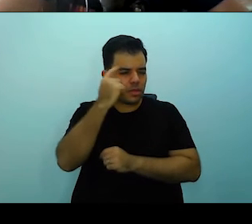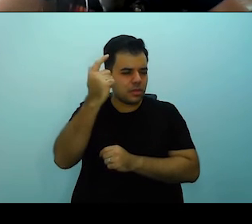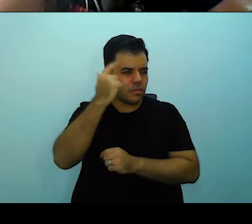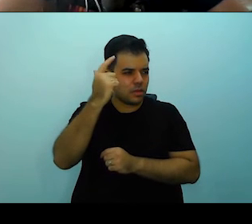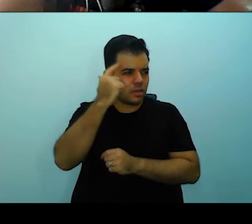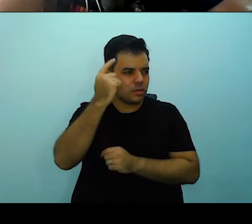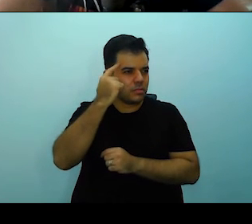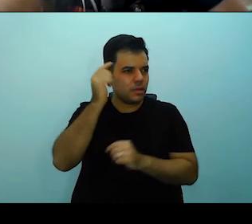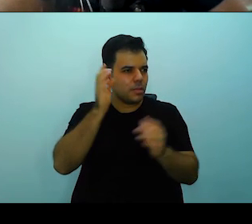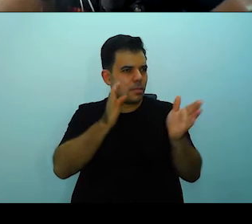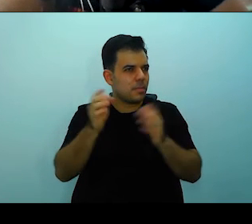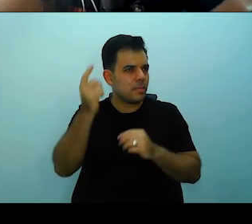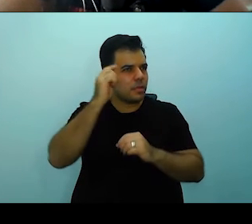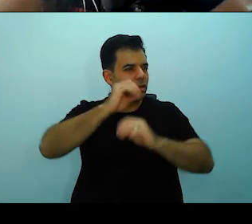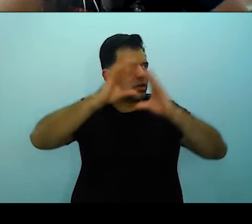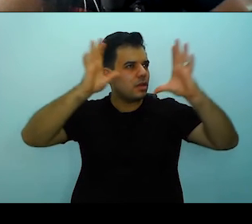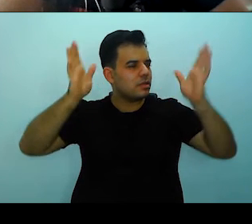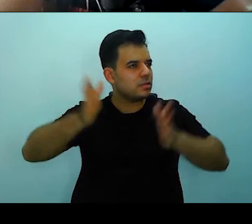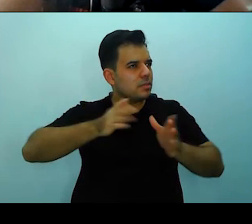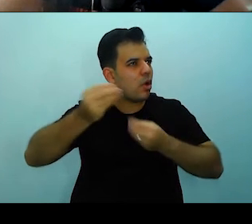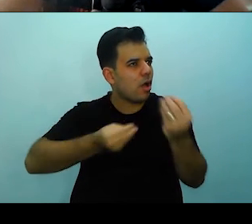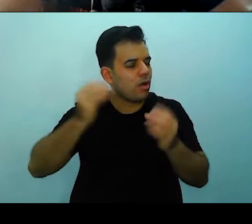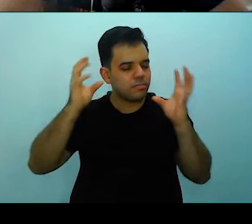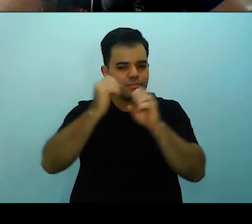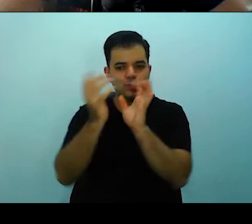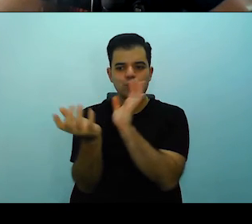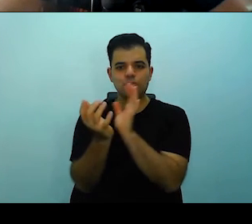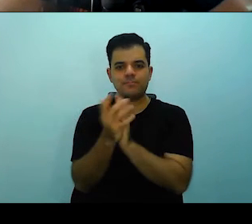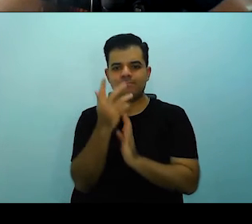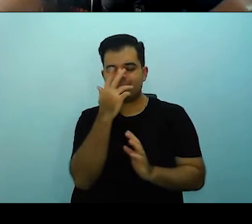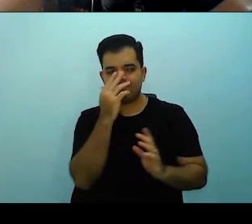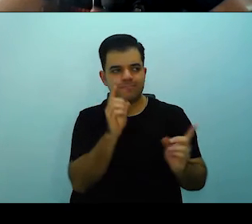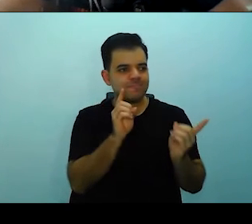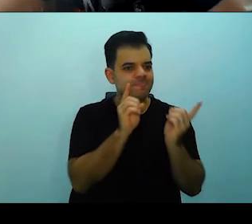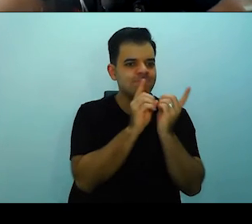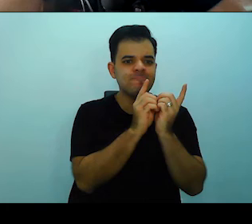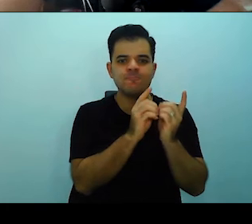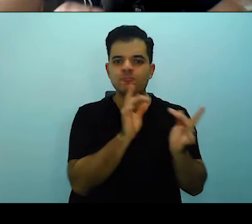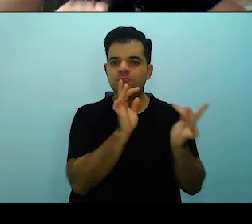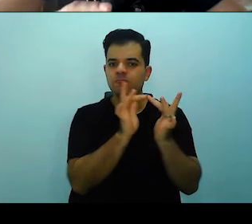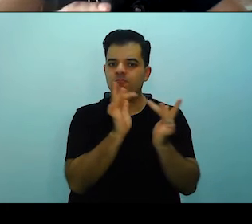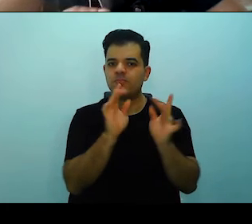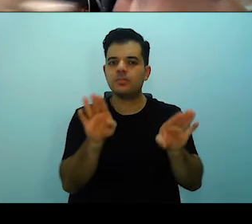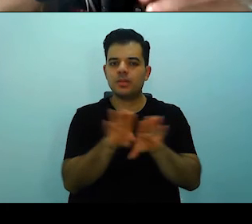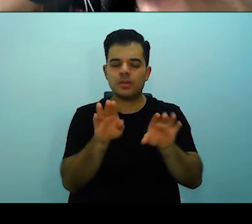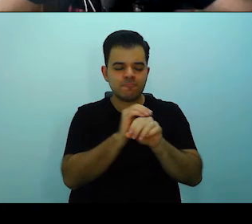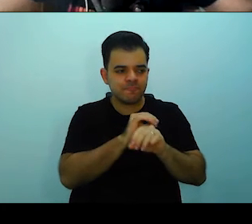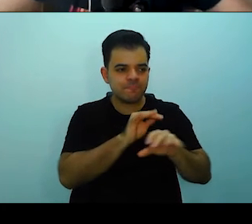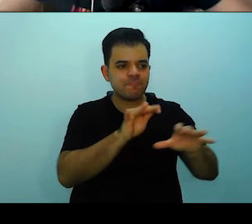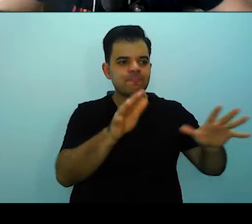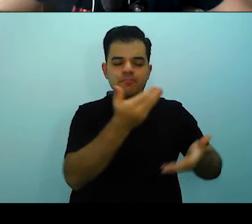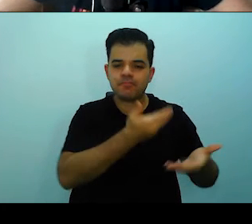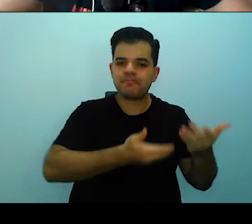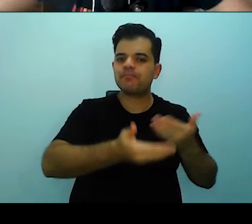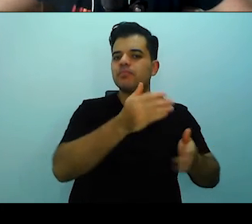nativa, e isso faz com que você tenha uma interação mais direta e uma difusão mais efetiva da acessibilidade, porque afinal de contas,